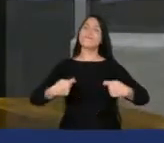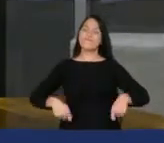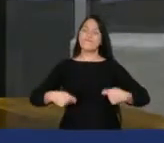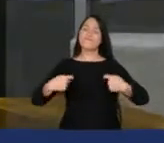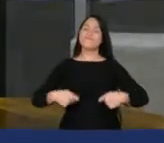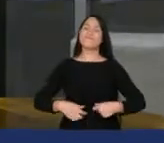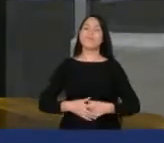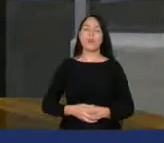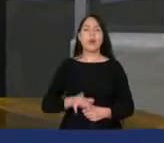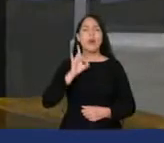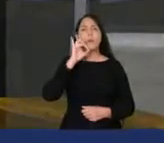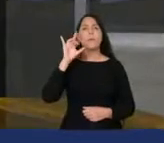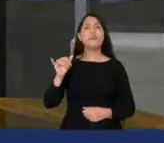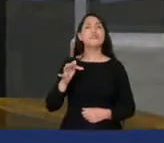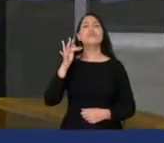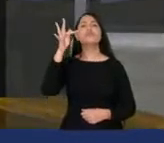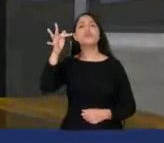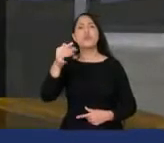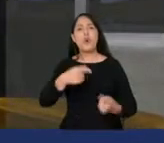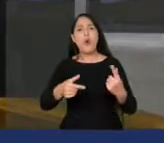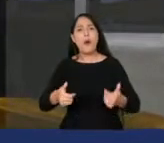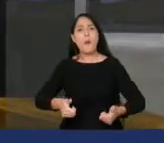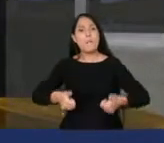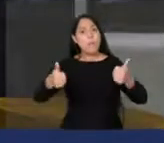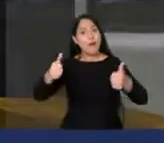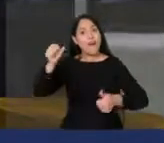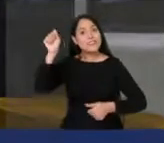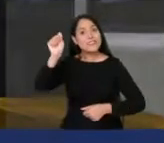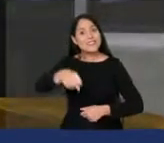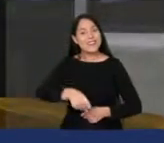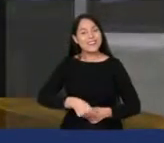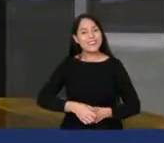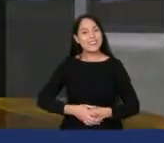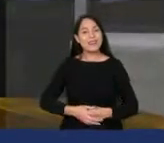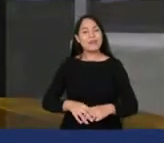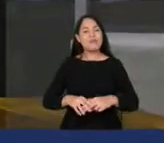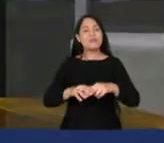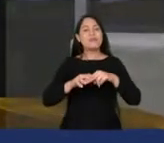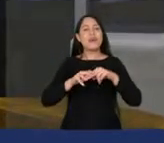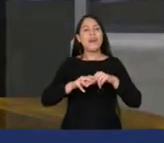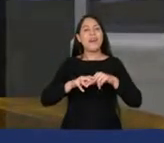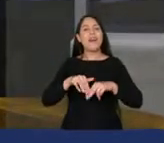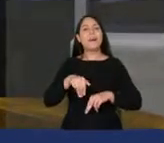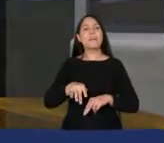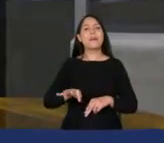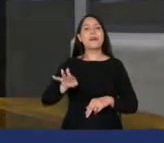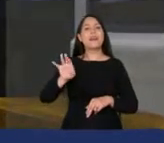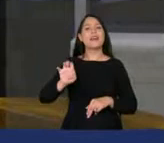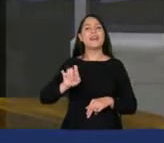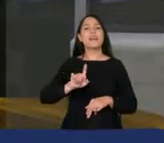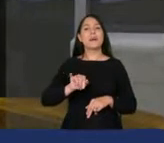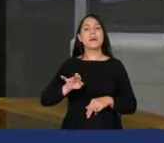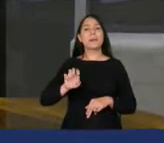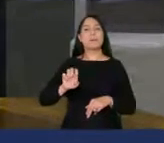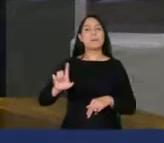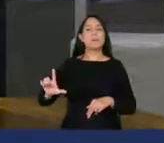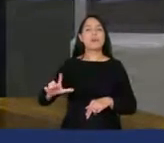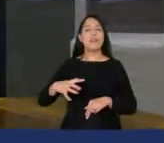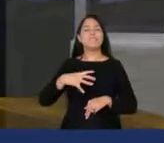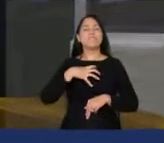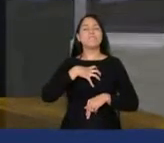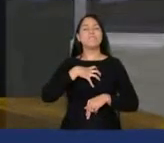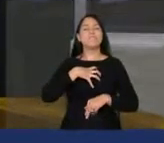sim, virão, onde a inspiração do mestre Gabriel se faça uma realidade.